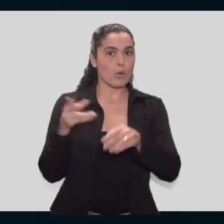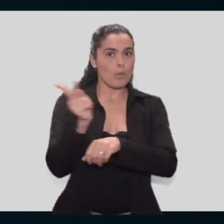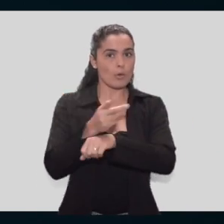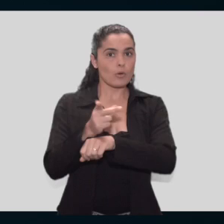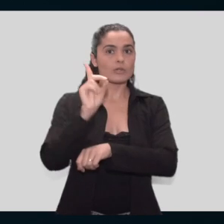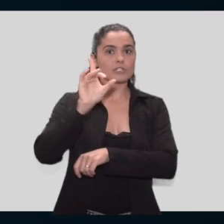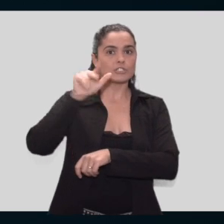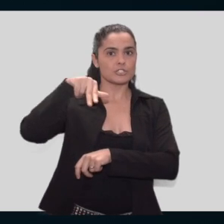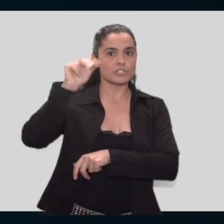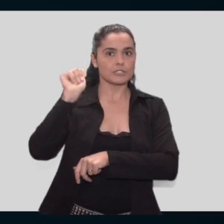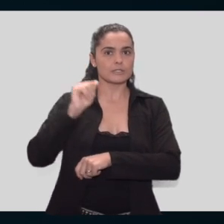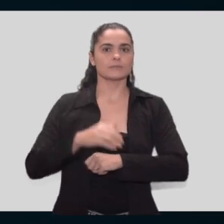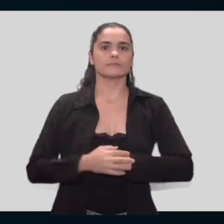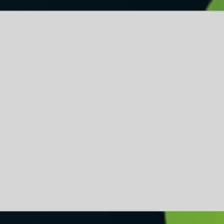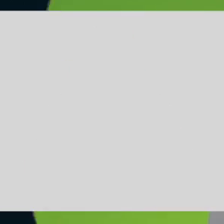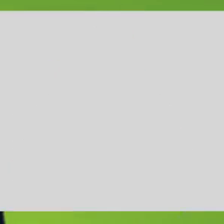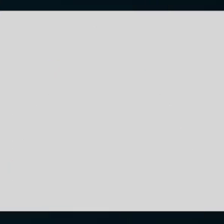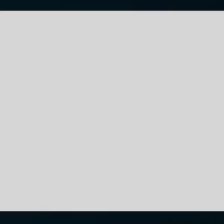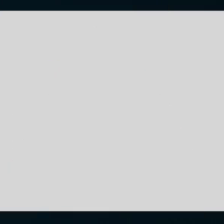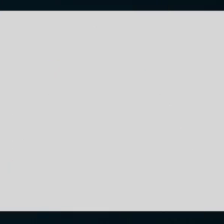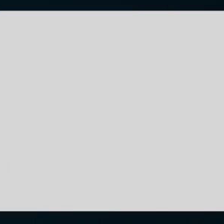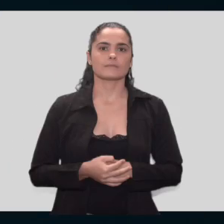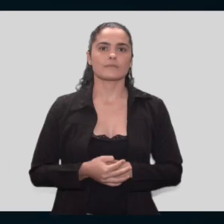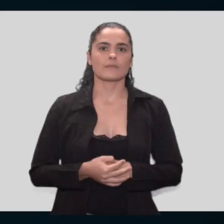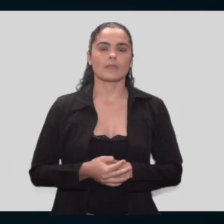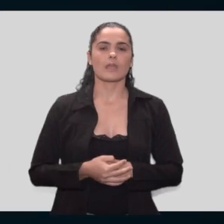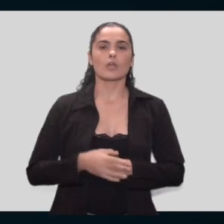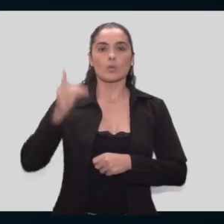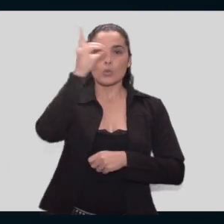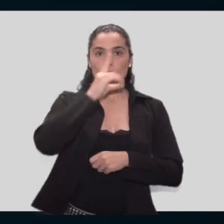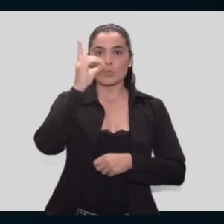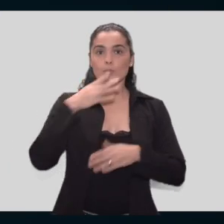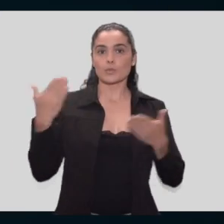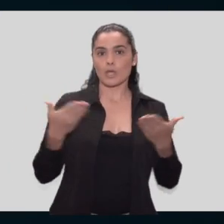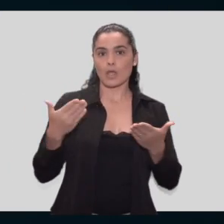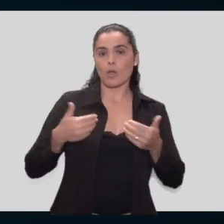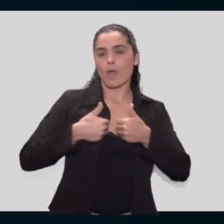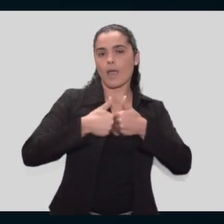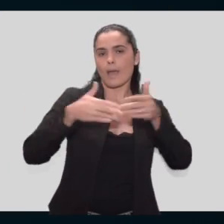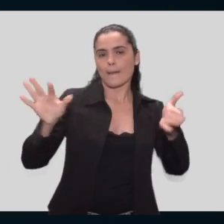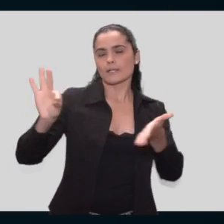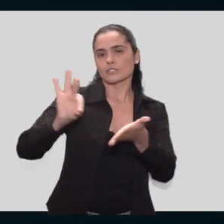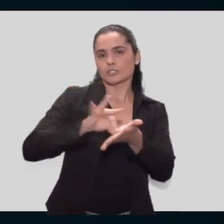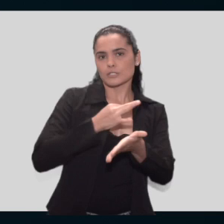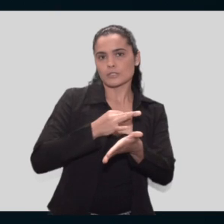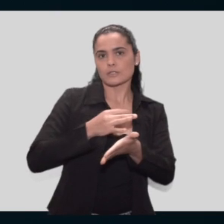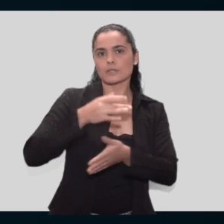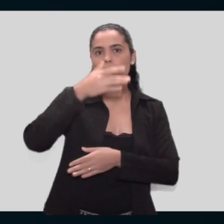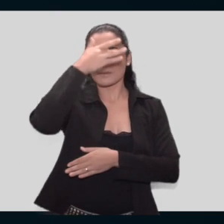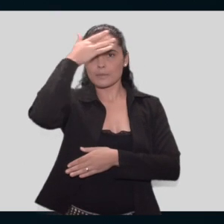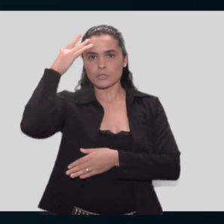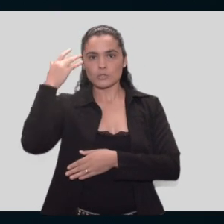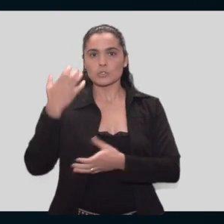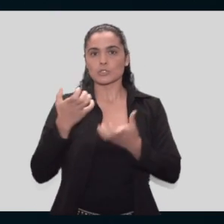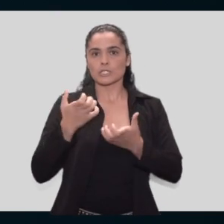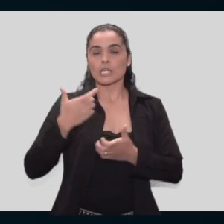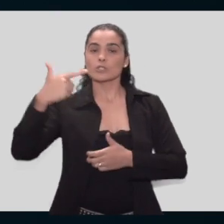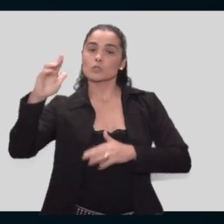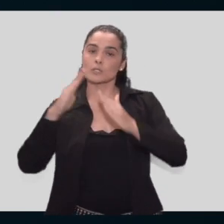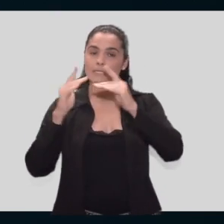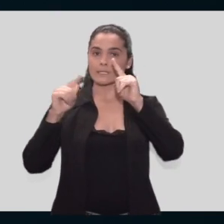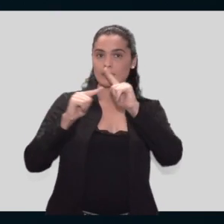próxima turma, procure a irmã Dina Fernandes. A partir deste domingo, estão abertas as inscrições para a Clínica